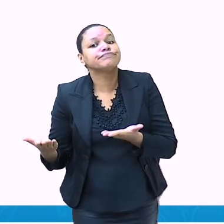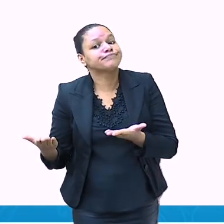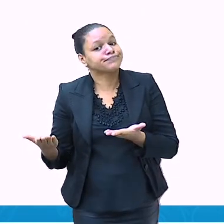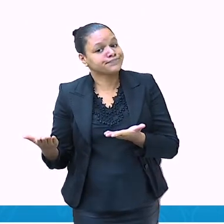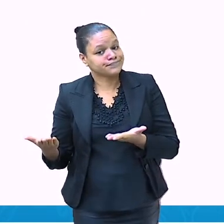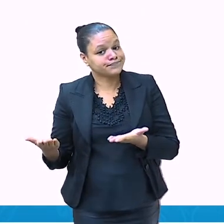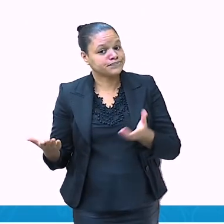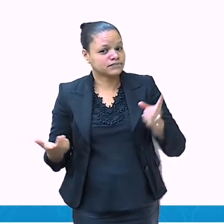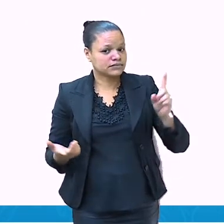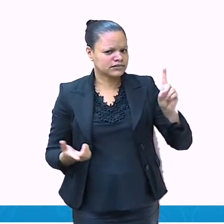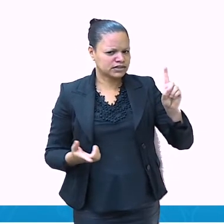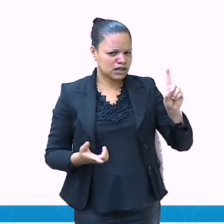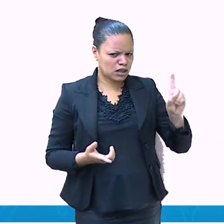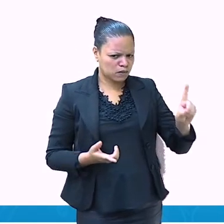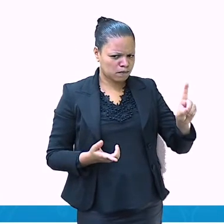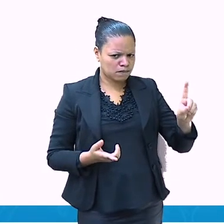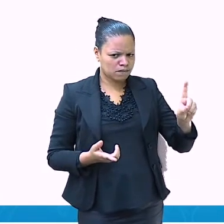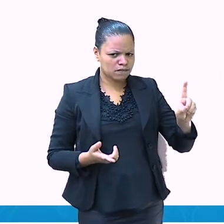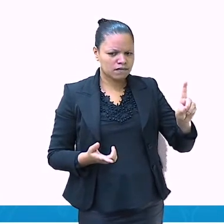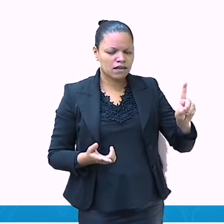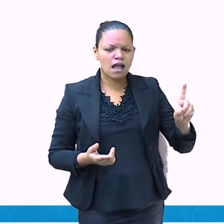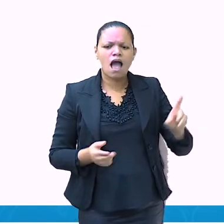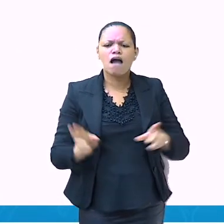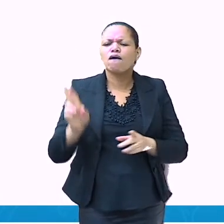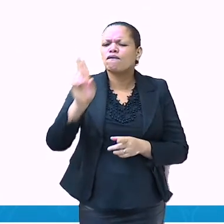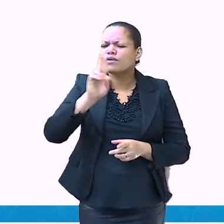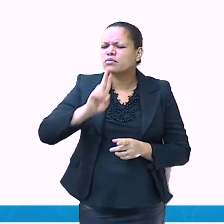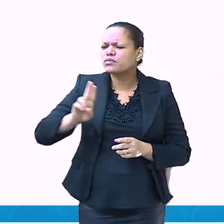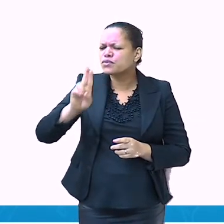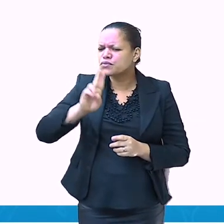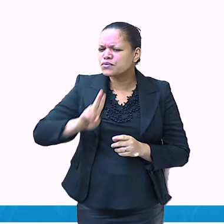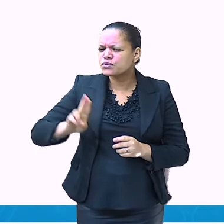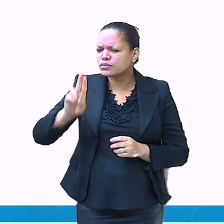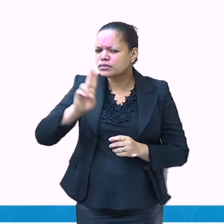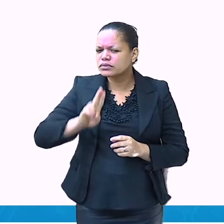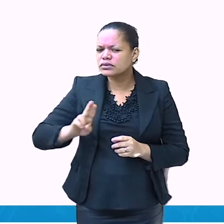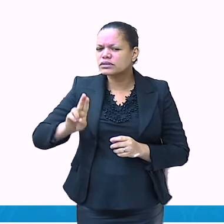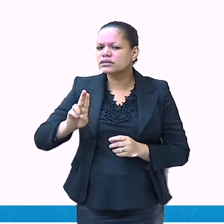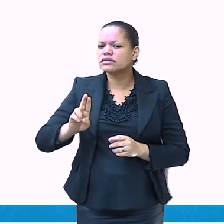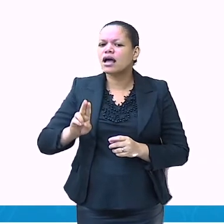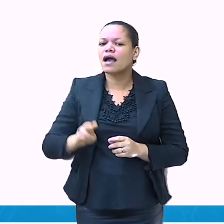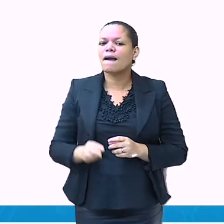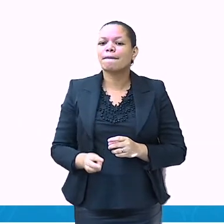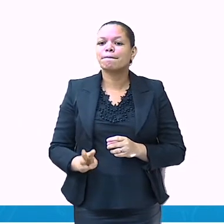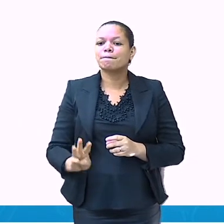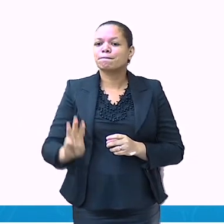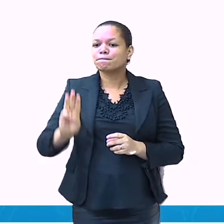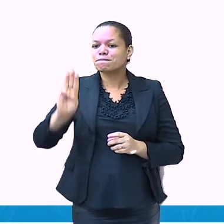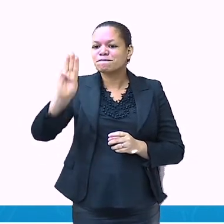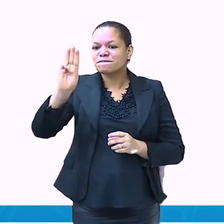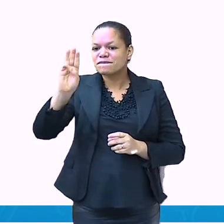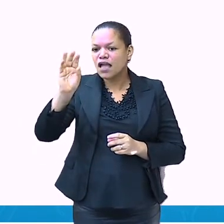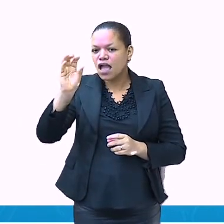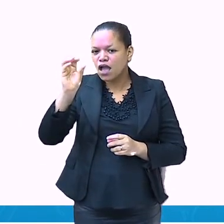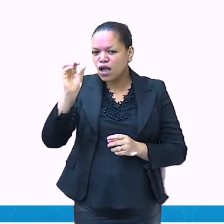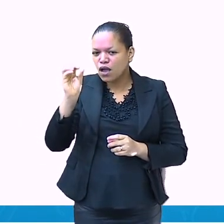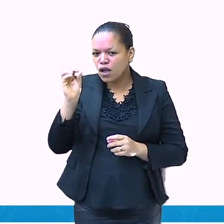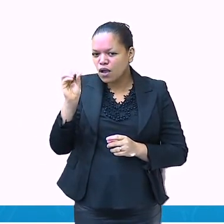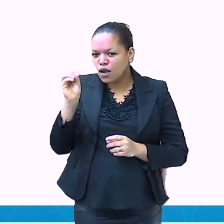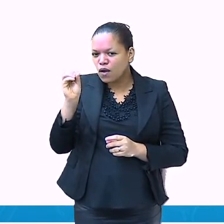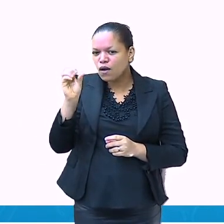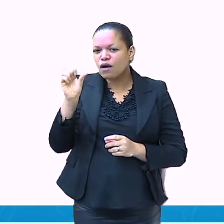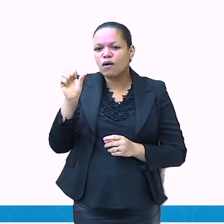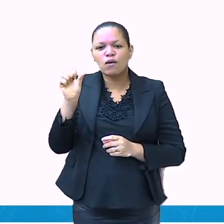singular. Se é o singular, é o was. Isso. Então, aqui vai ficar assim.